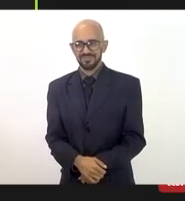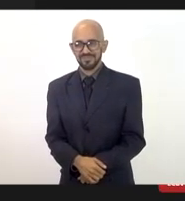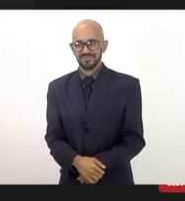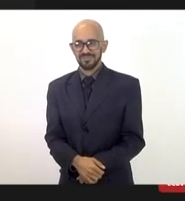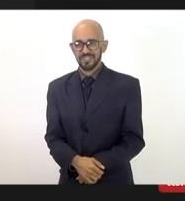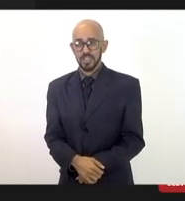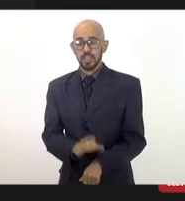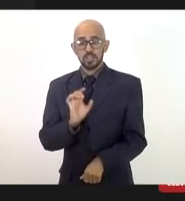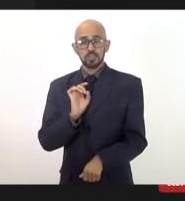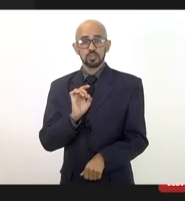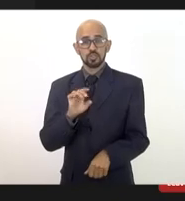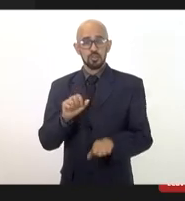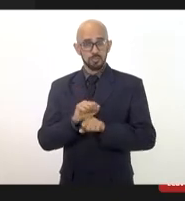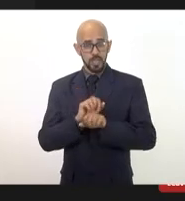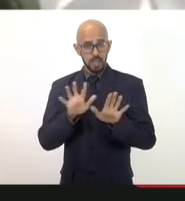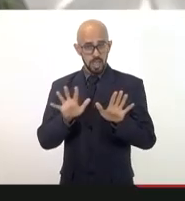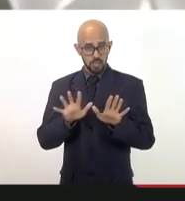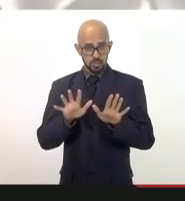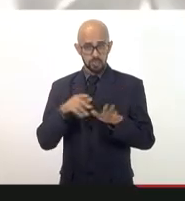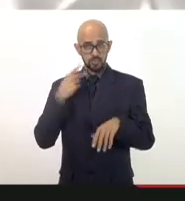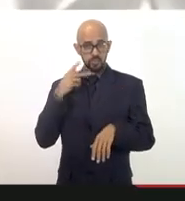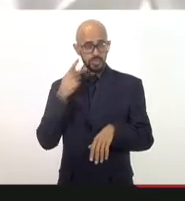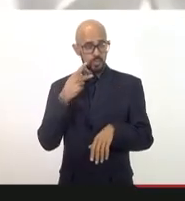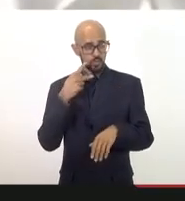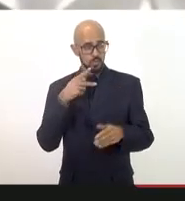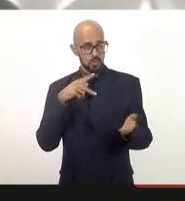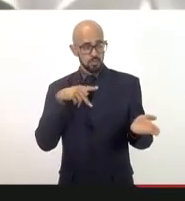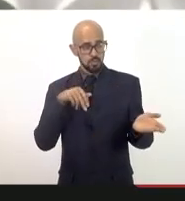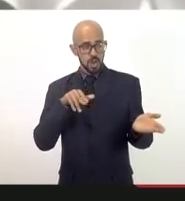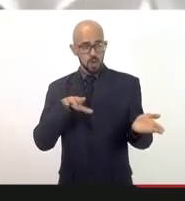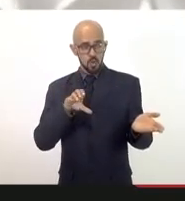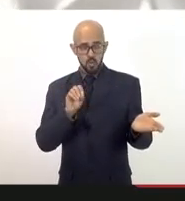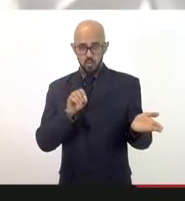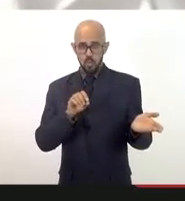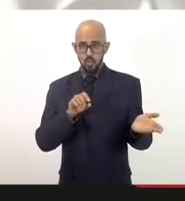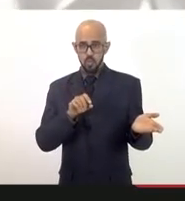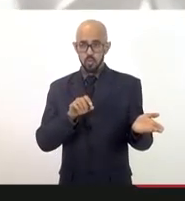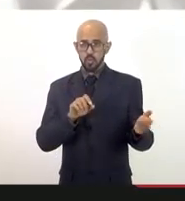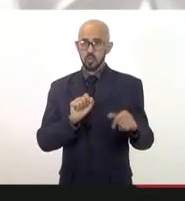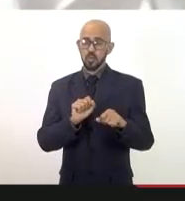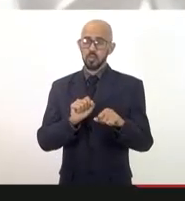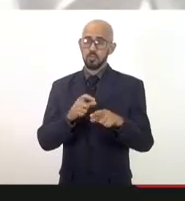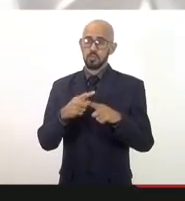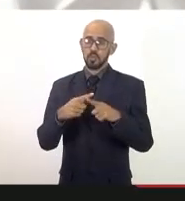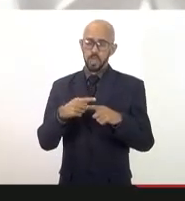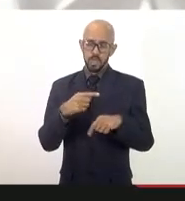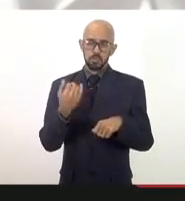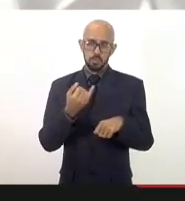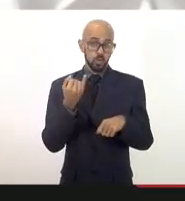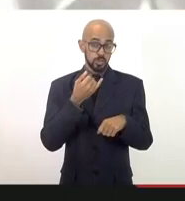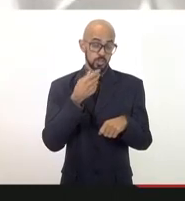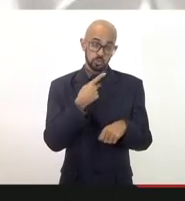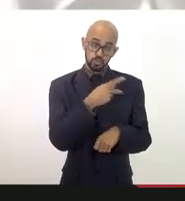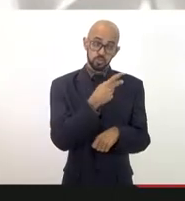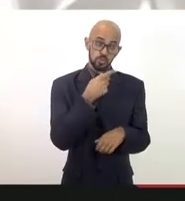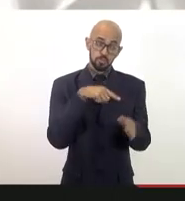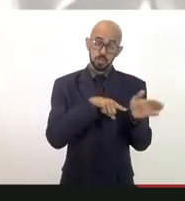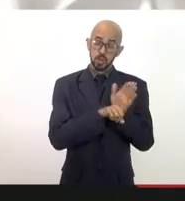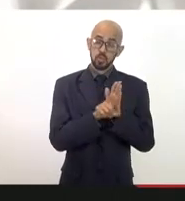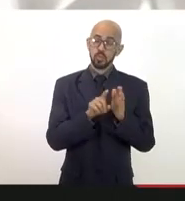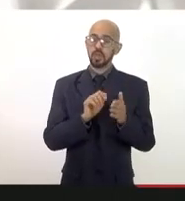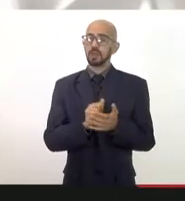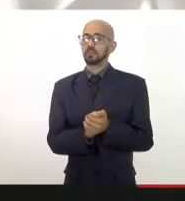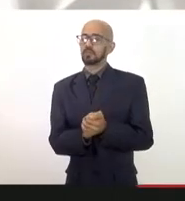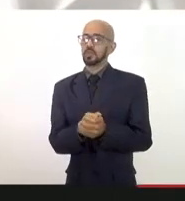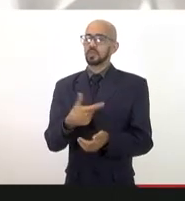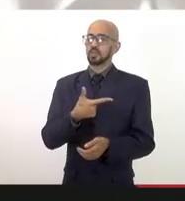Deixa eu só fazer um esclarecimento aqui ao vereador Paulo Pinheiro, que é muito pertinente a manifestação dele. Em